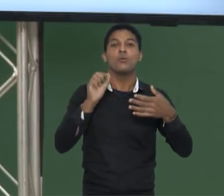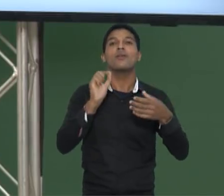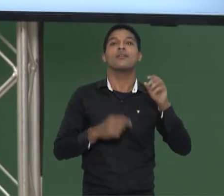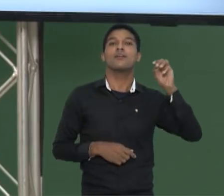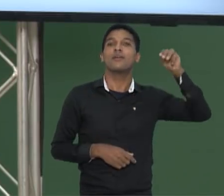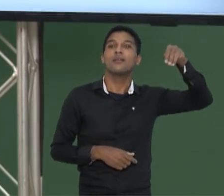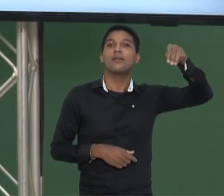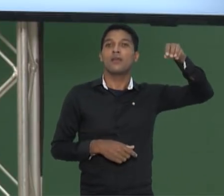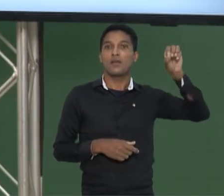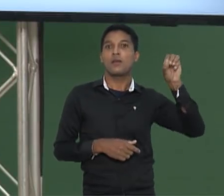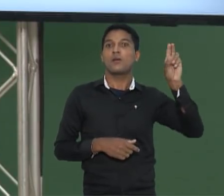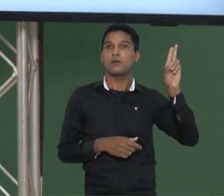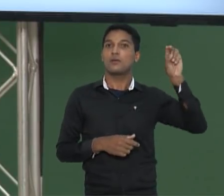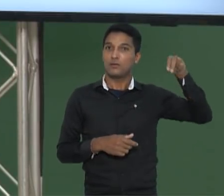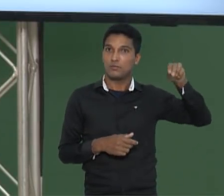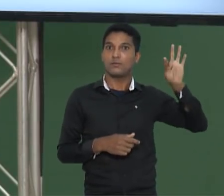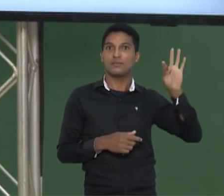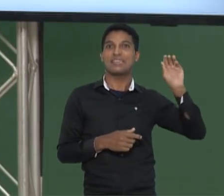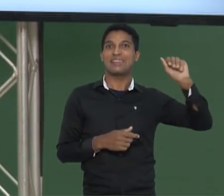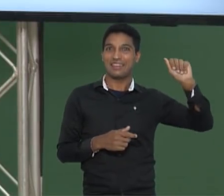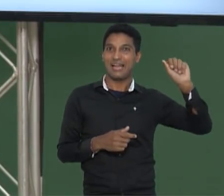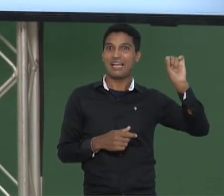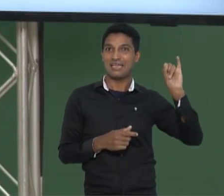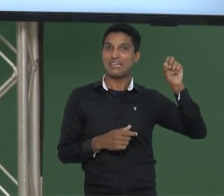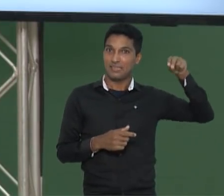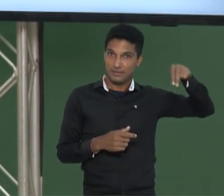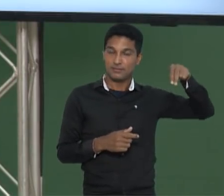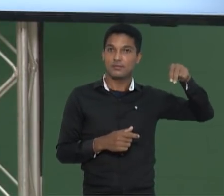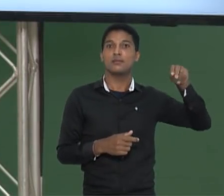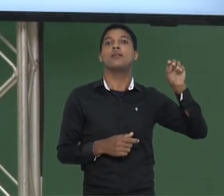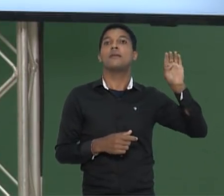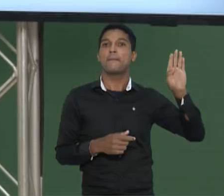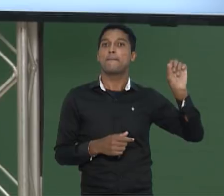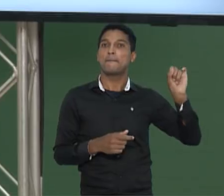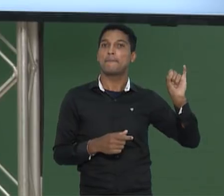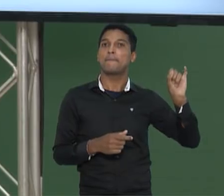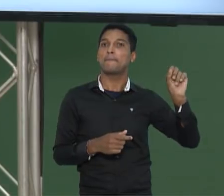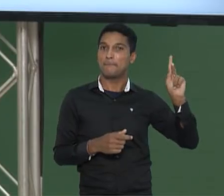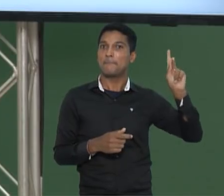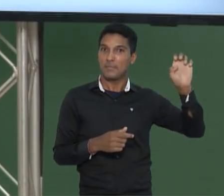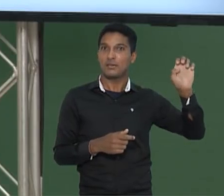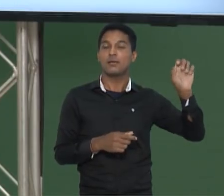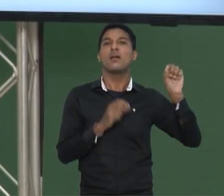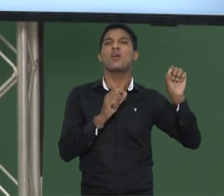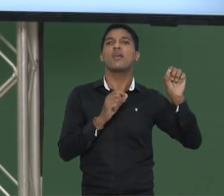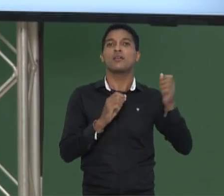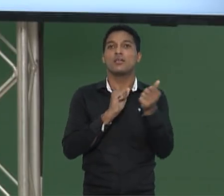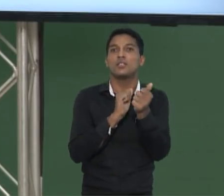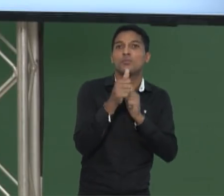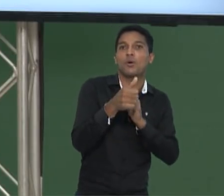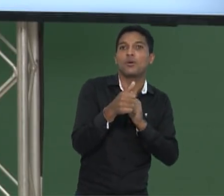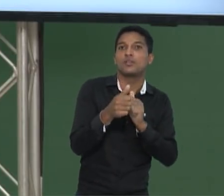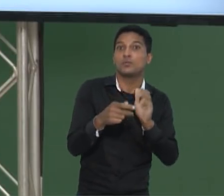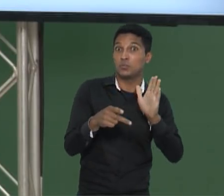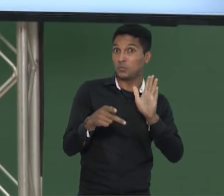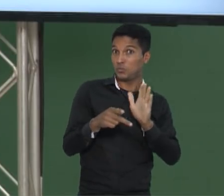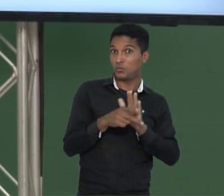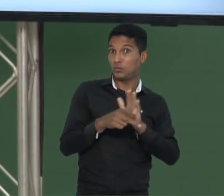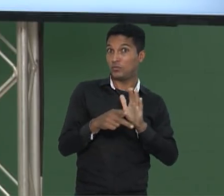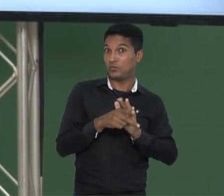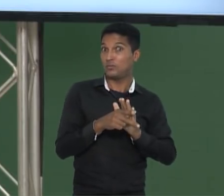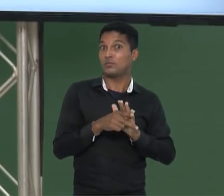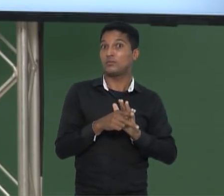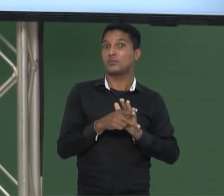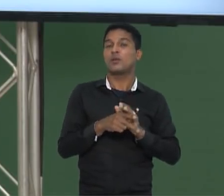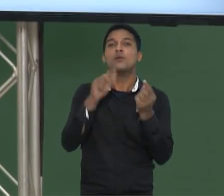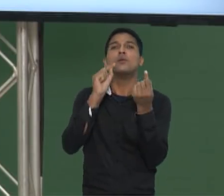bike, esse esporte que nasceu derivado de um outro tipo de ciclismo e que tem como